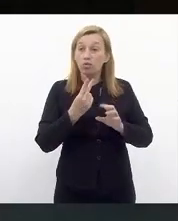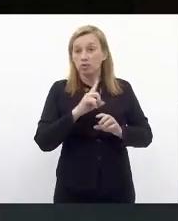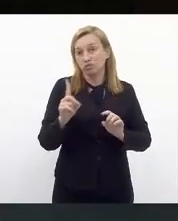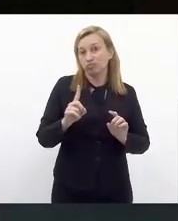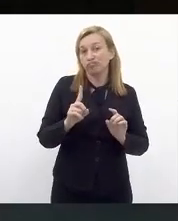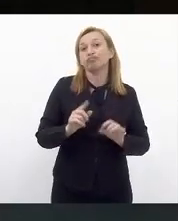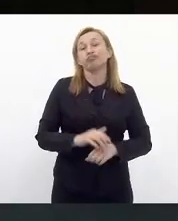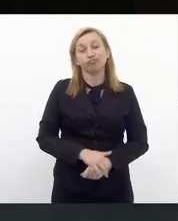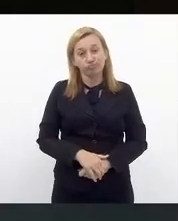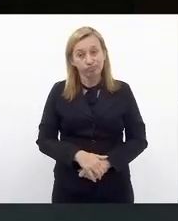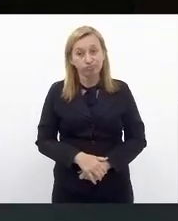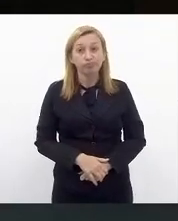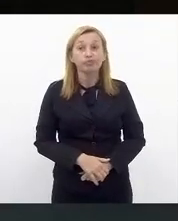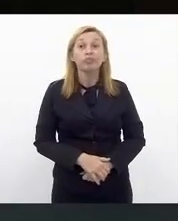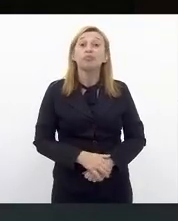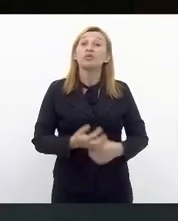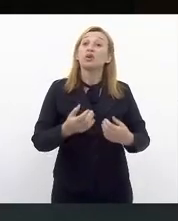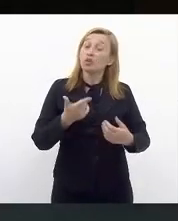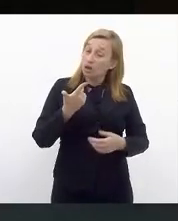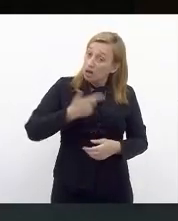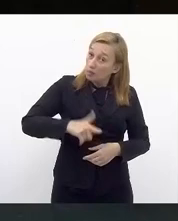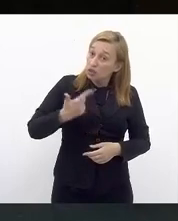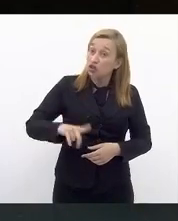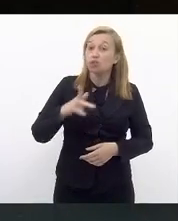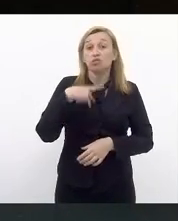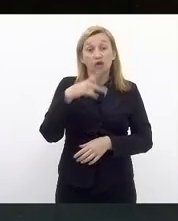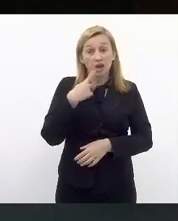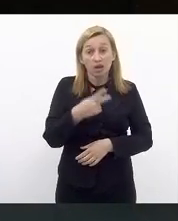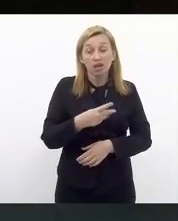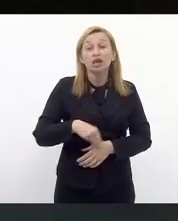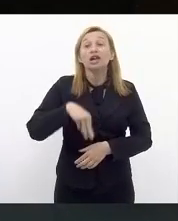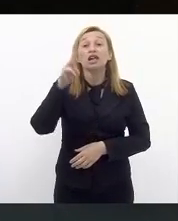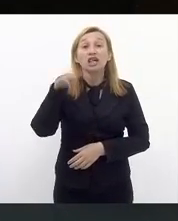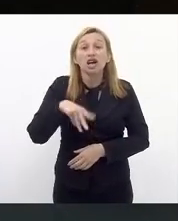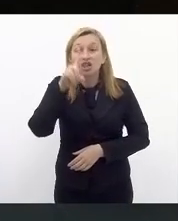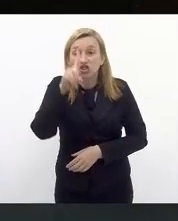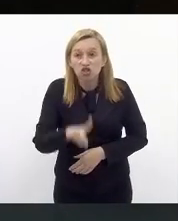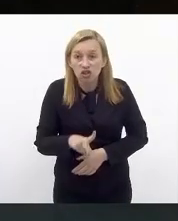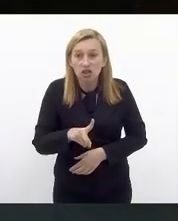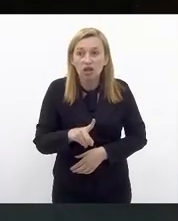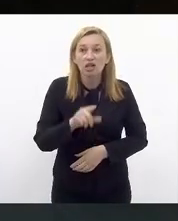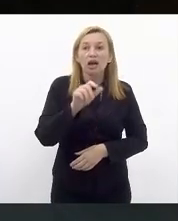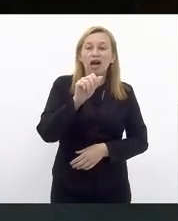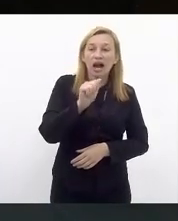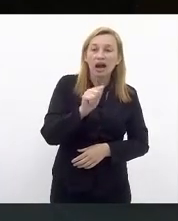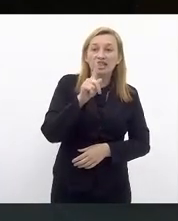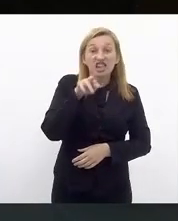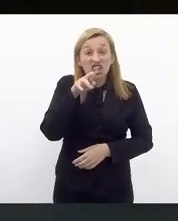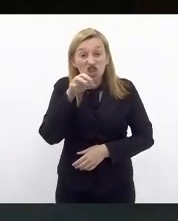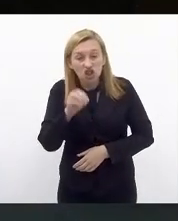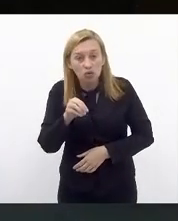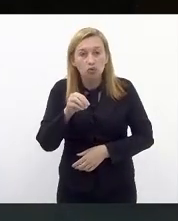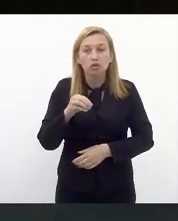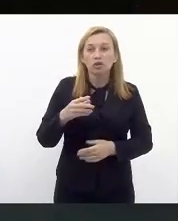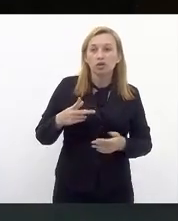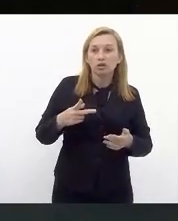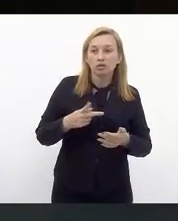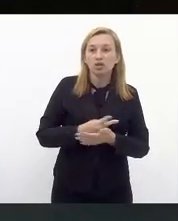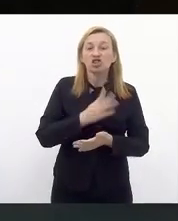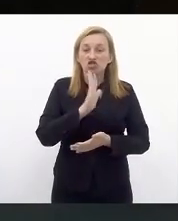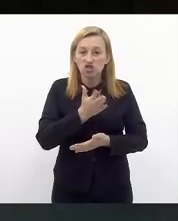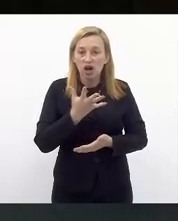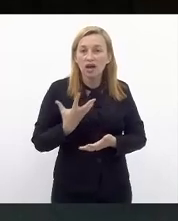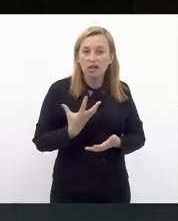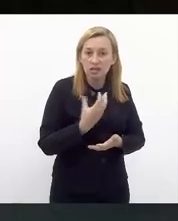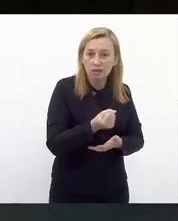não pode não acontecer mas eu quero repetir o que disse quem tem direito adquirido e pelo que me ocorre já